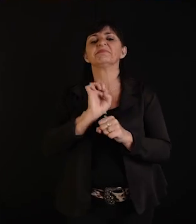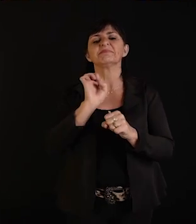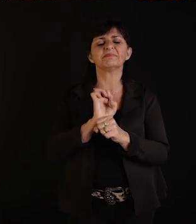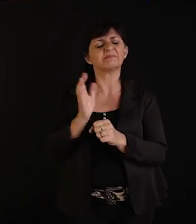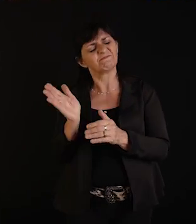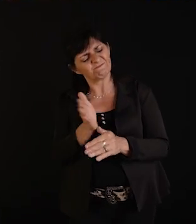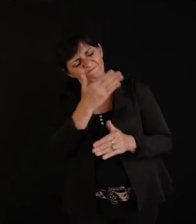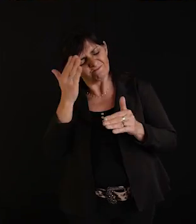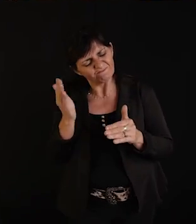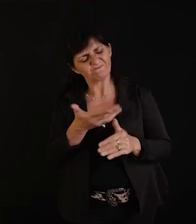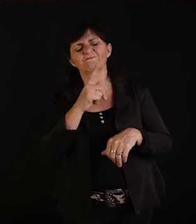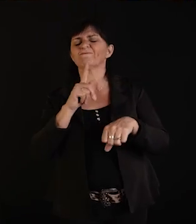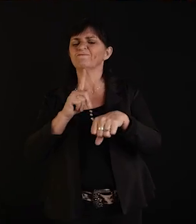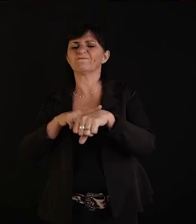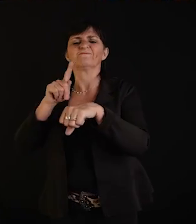trás.